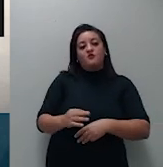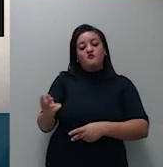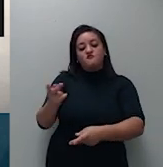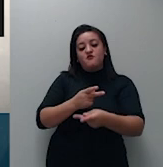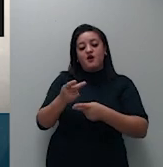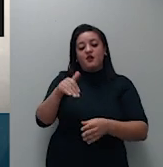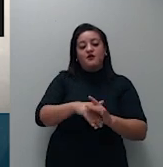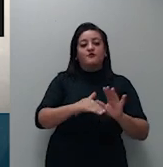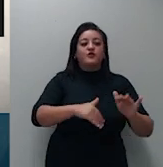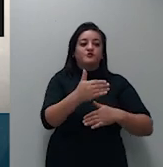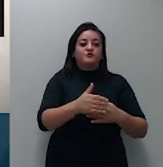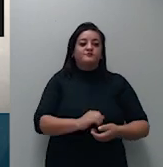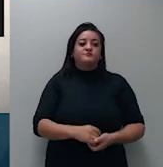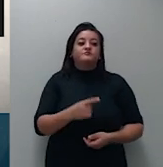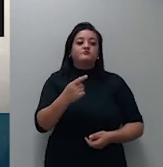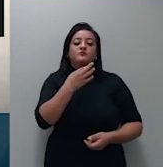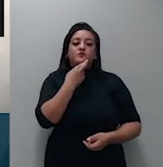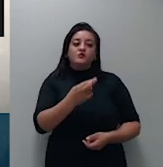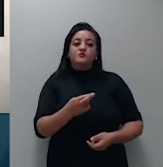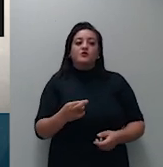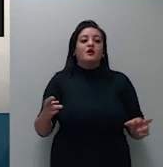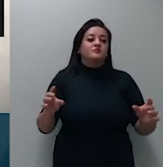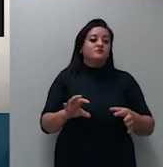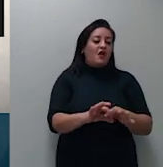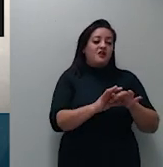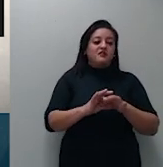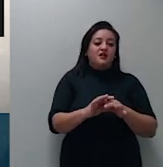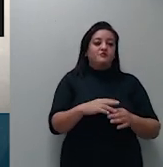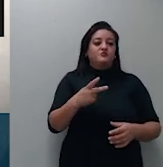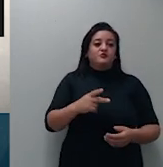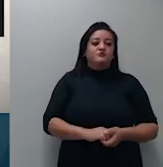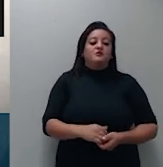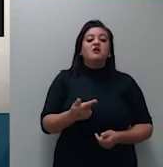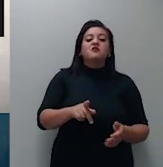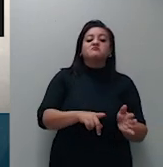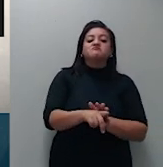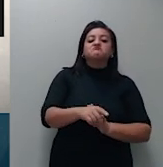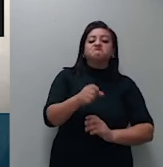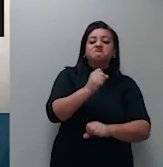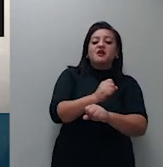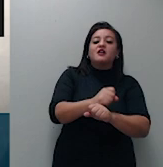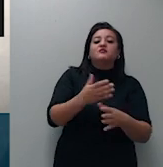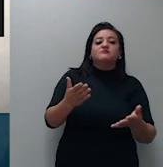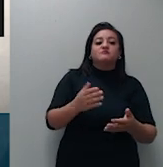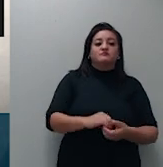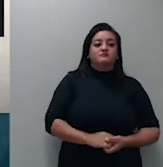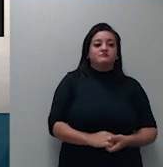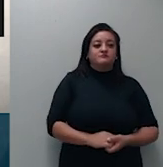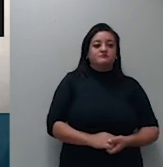trouxeram voto Vista um é decorrência do outro os demais aguardam